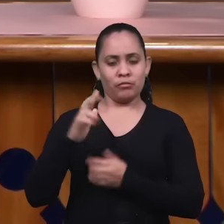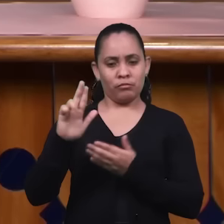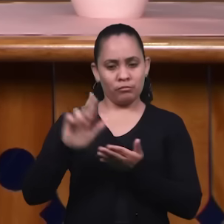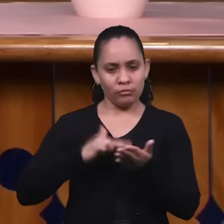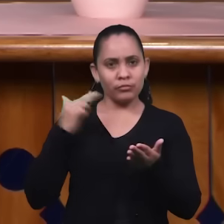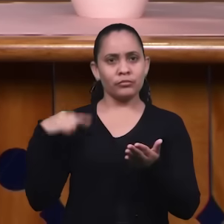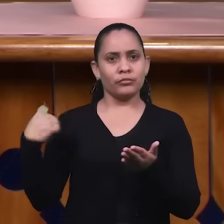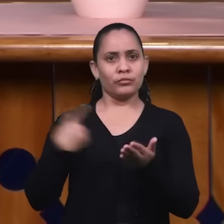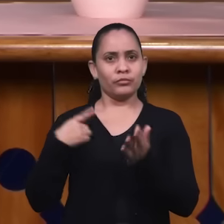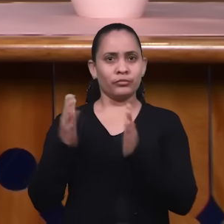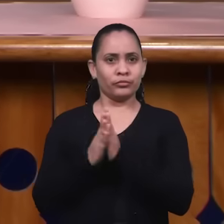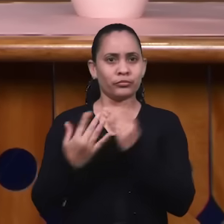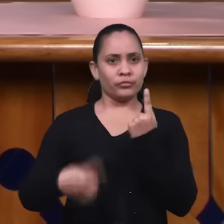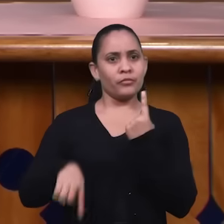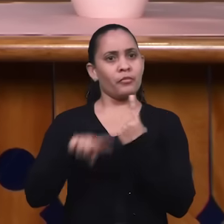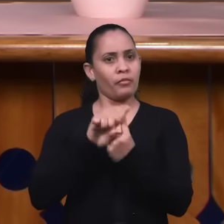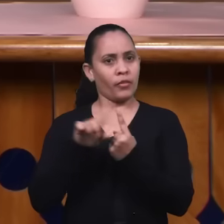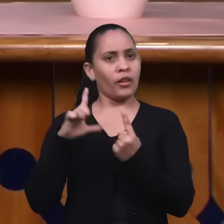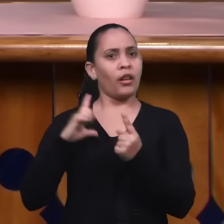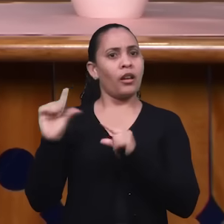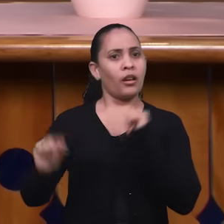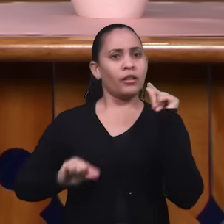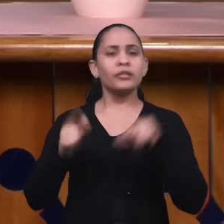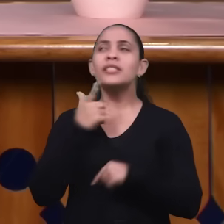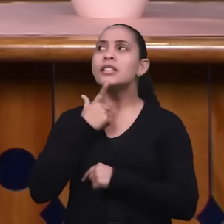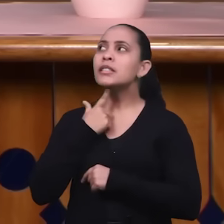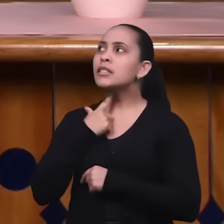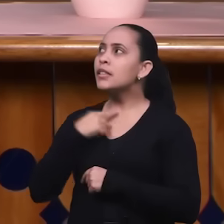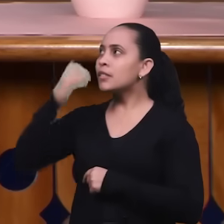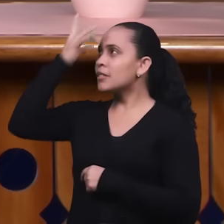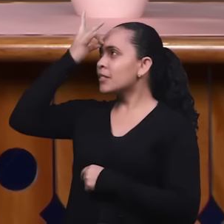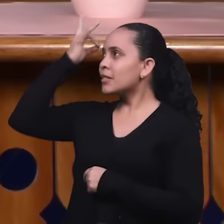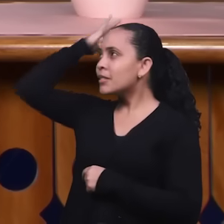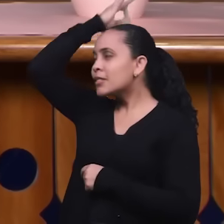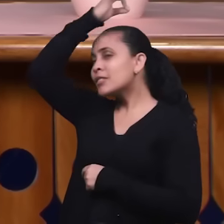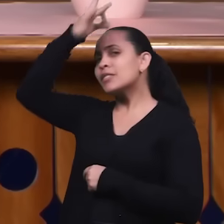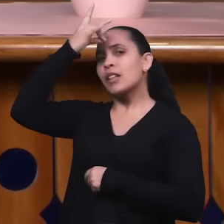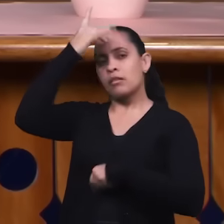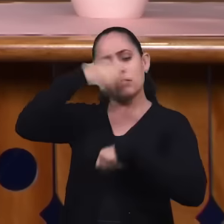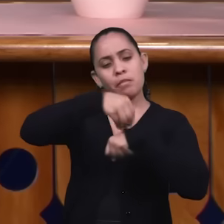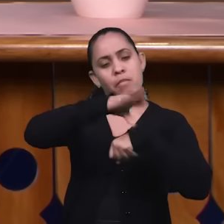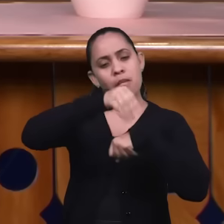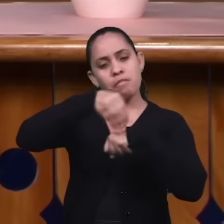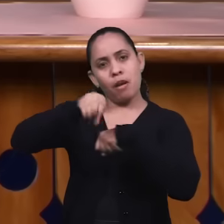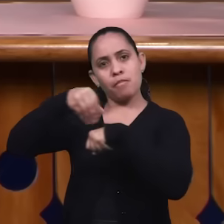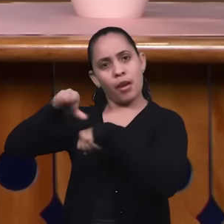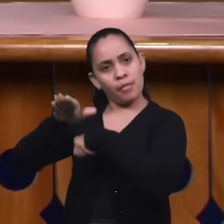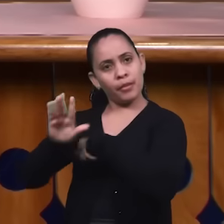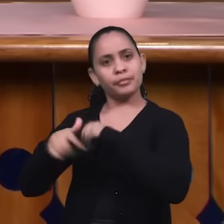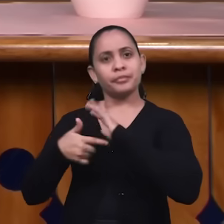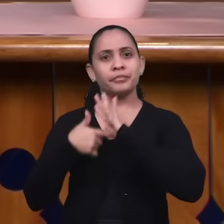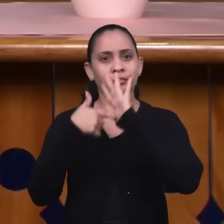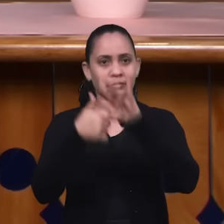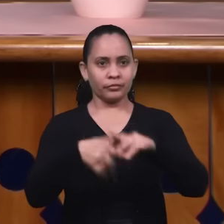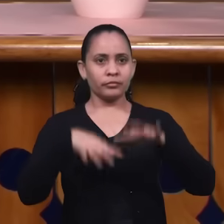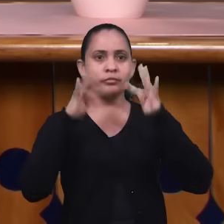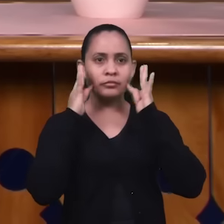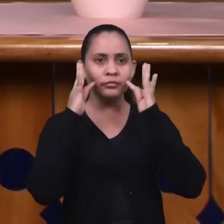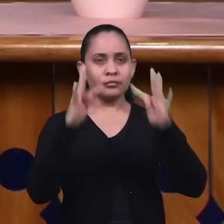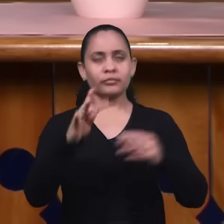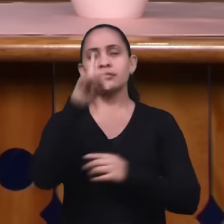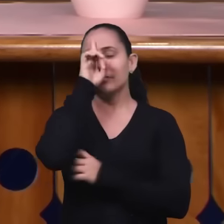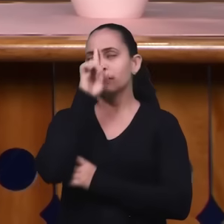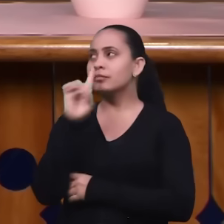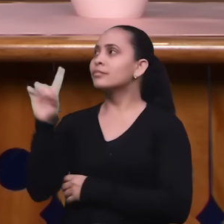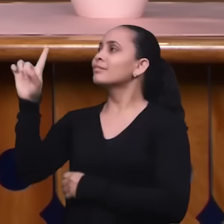nossa igreja, aquilo que faz parte da vontade do Espírito Santo, você repassa, transmite, testemunhe de que Deus